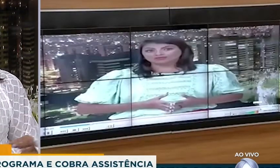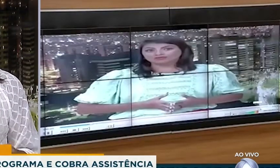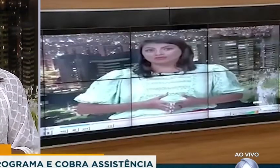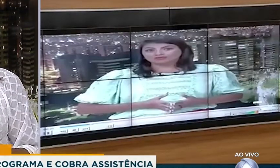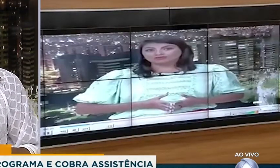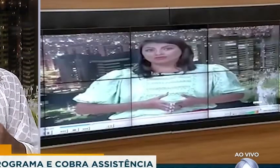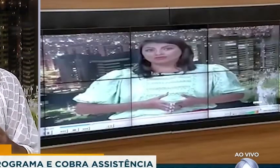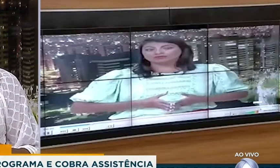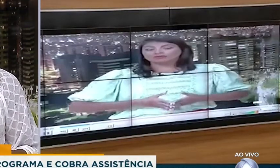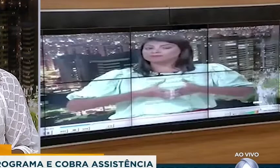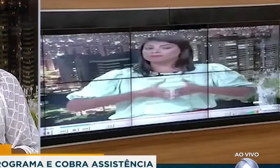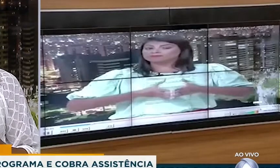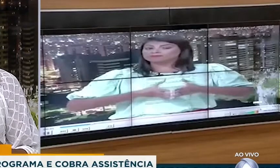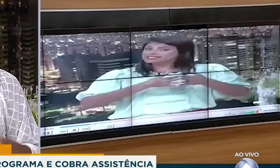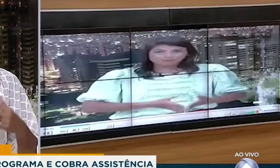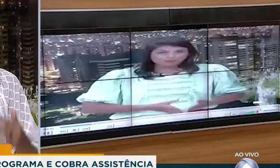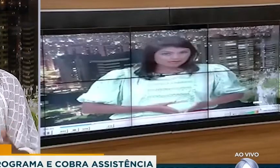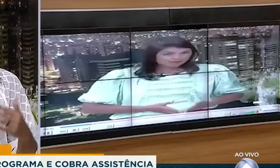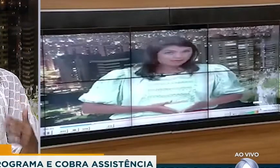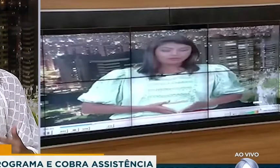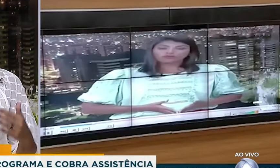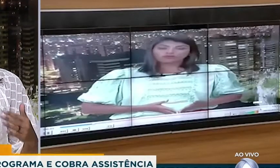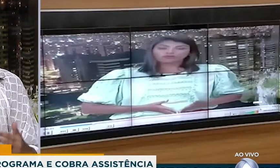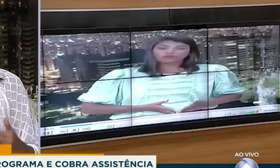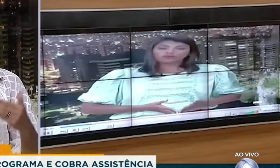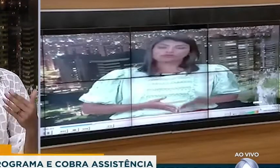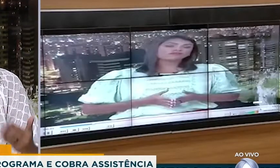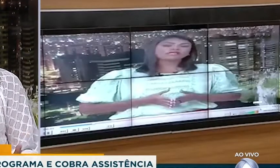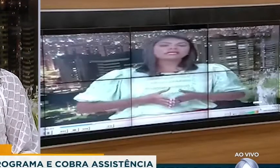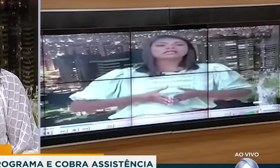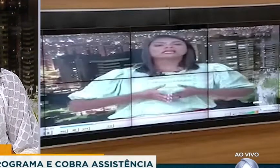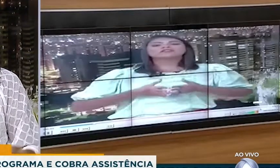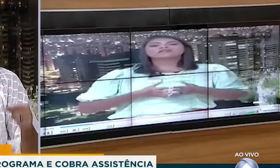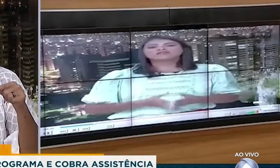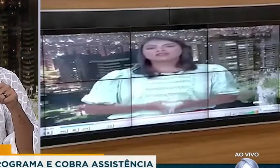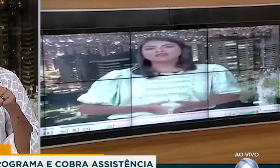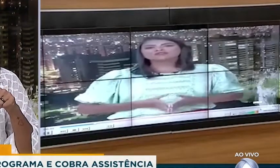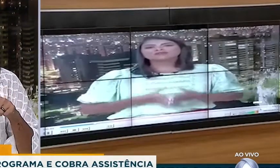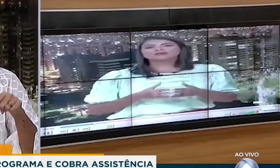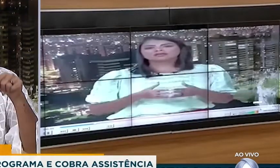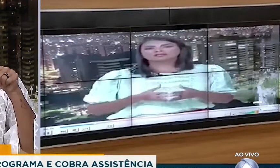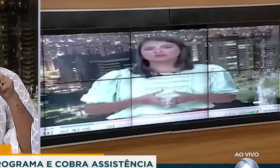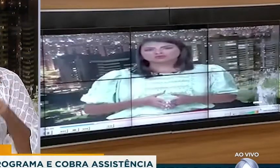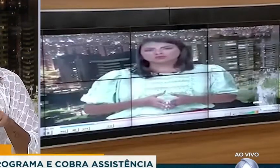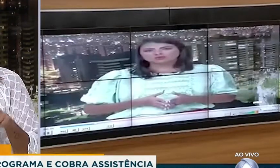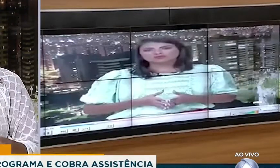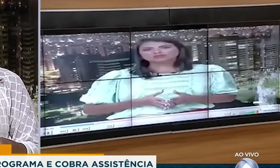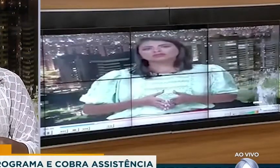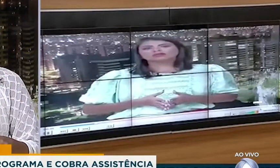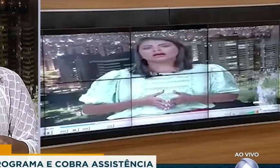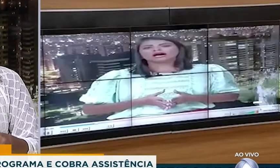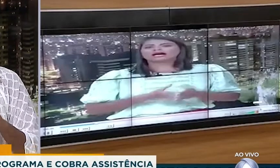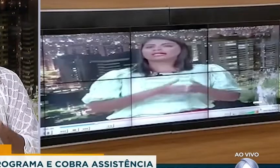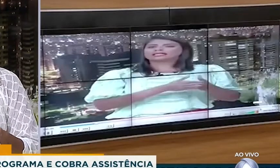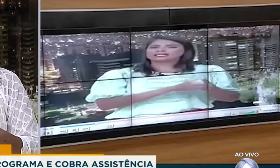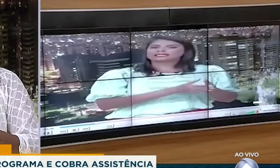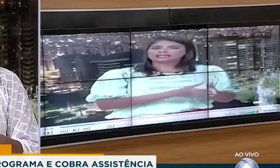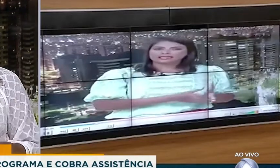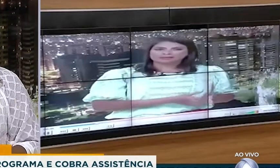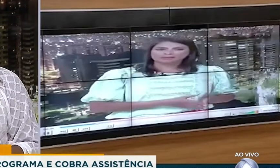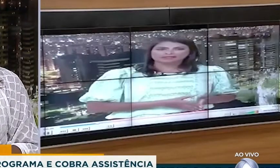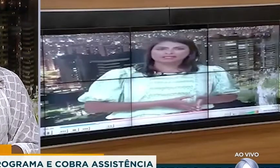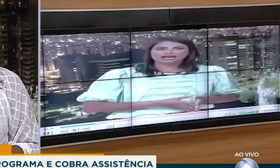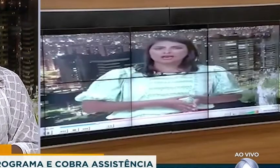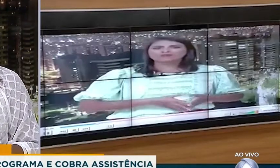da manhã e só foi atendido na quarta ida do SAMU ao local, depois de mostrarmos ao vivo a